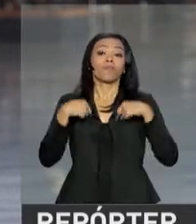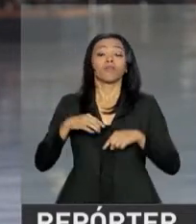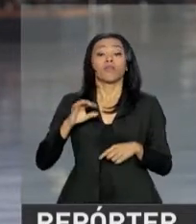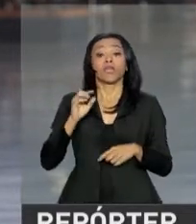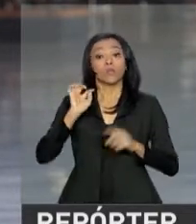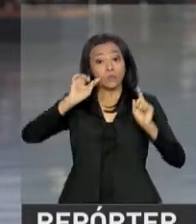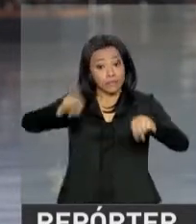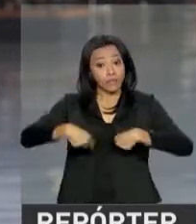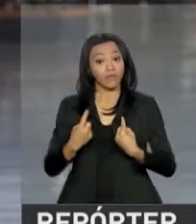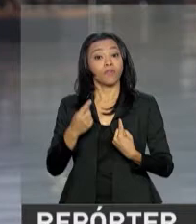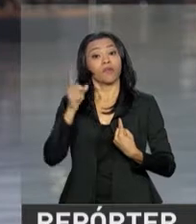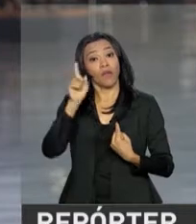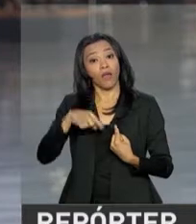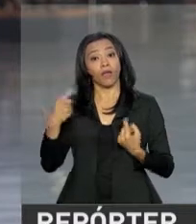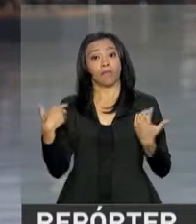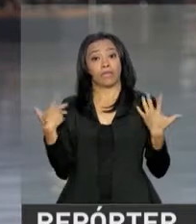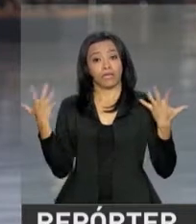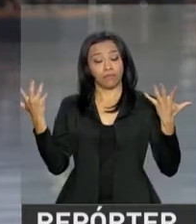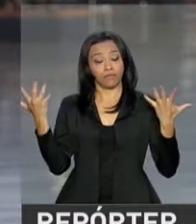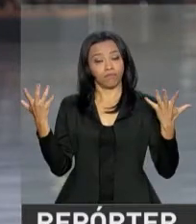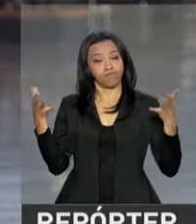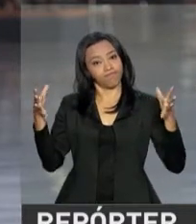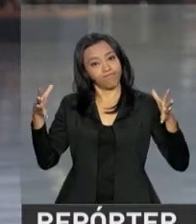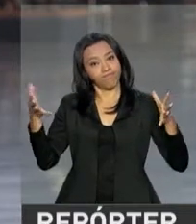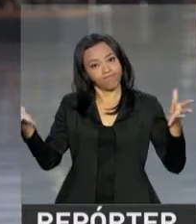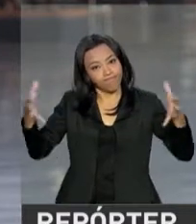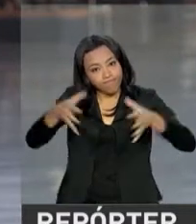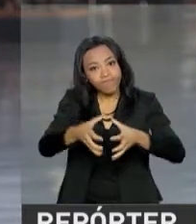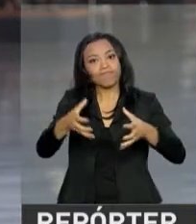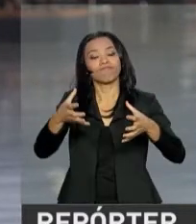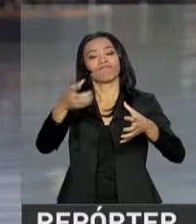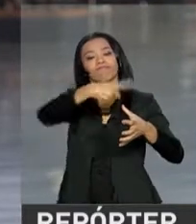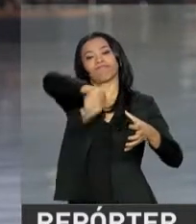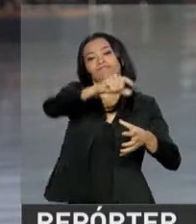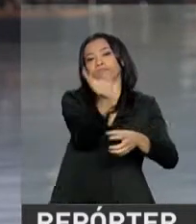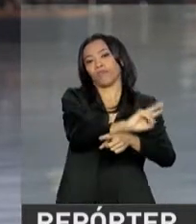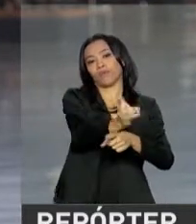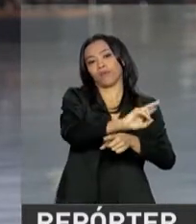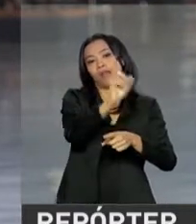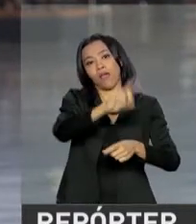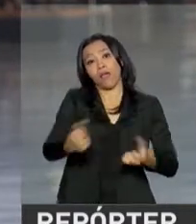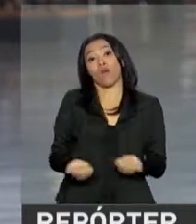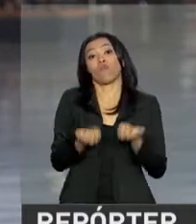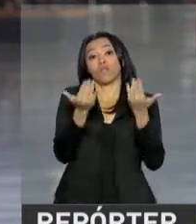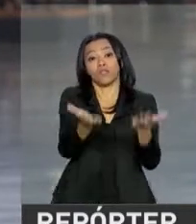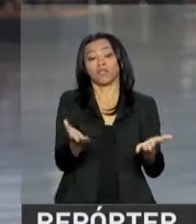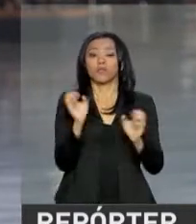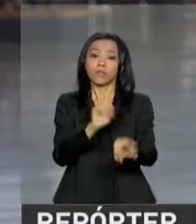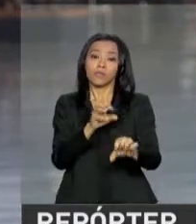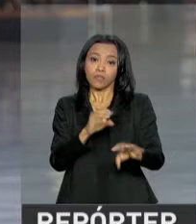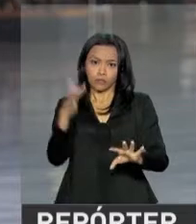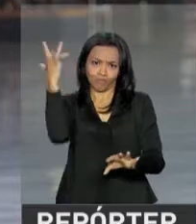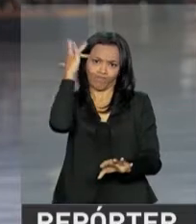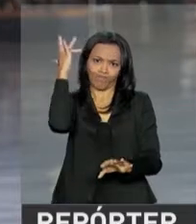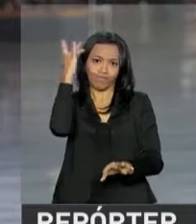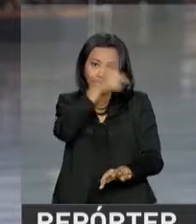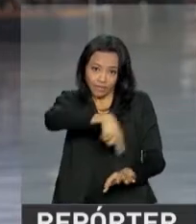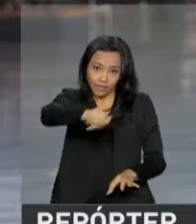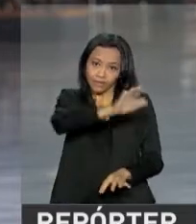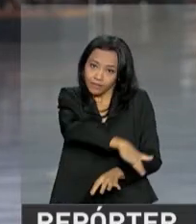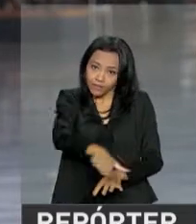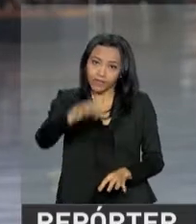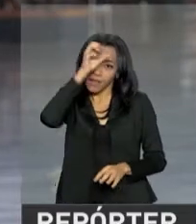dos venezuelanos que chegam ao Brasil é oferecer uma educação de qualidade e que as crianças aprendam o português